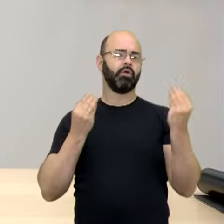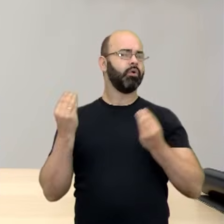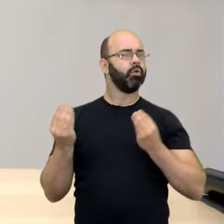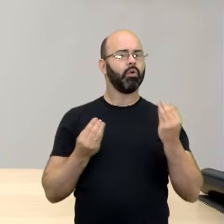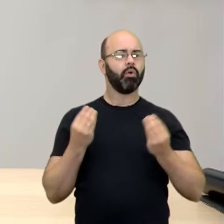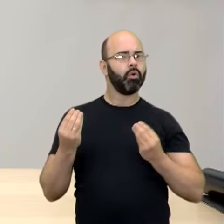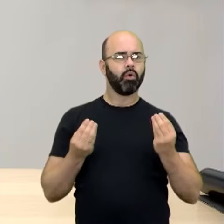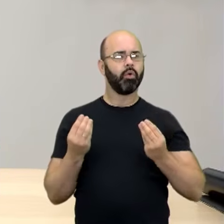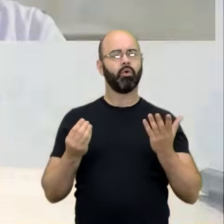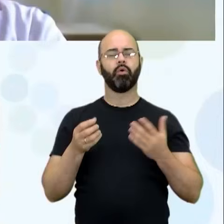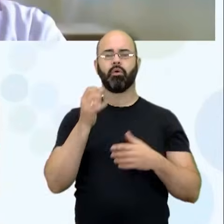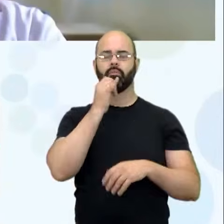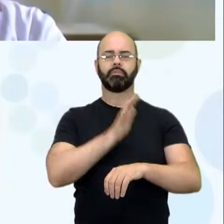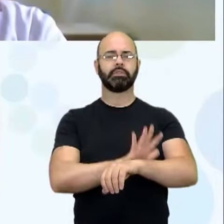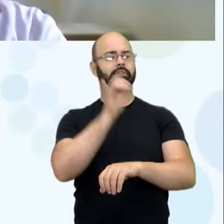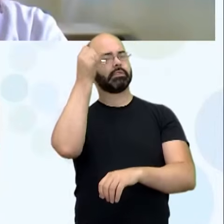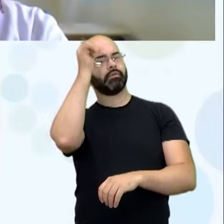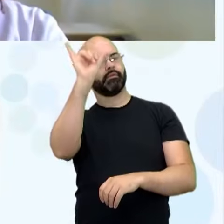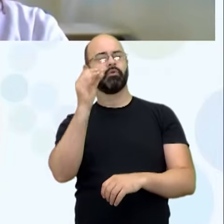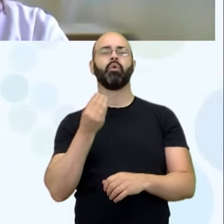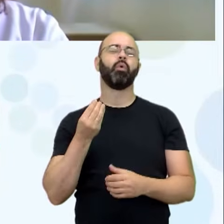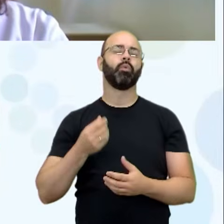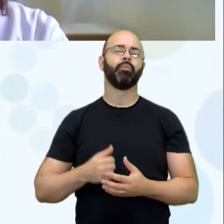né, o antirracismo.